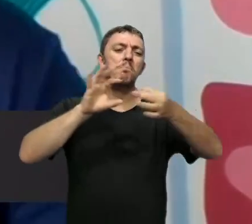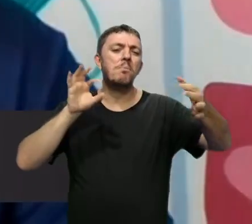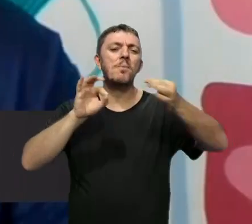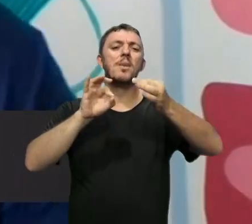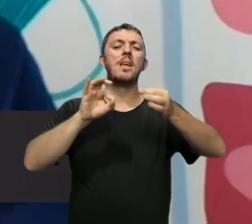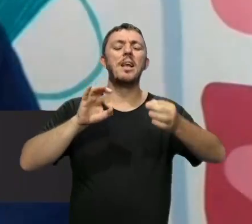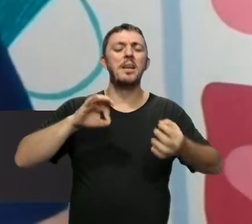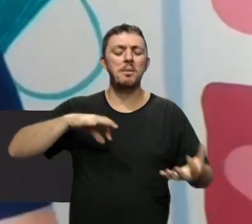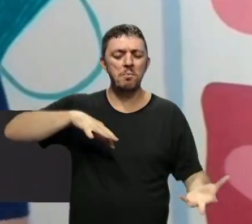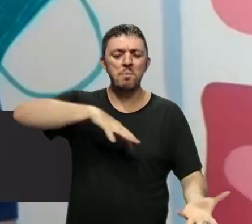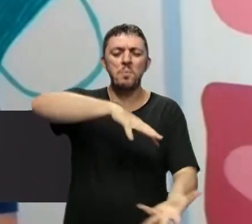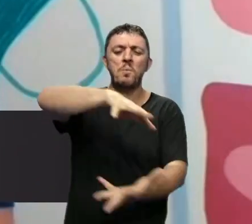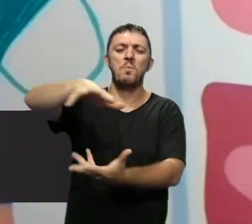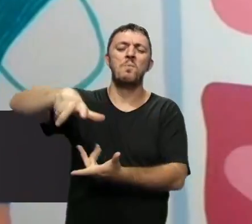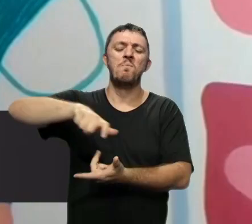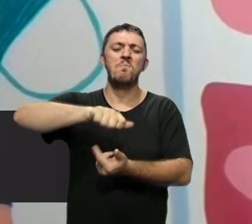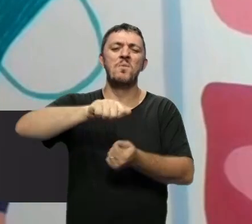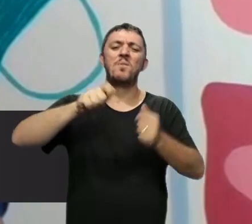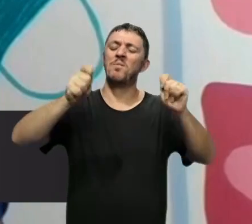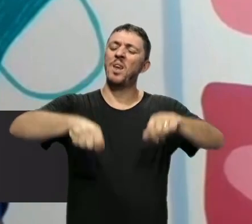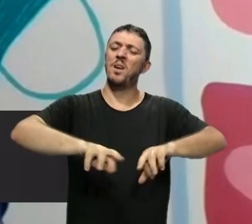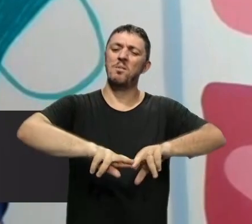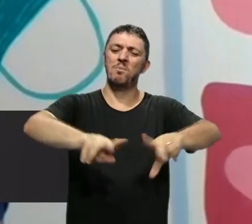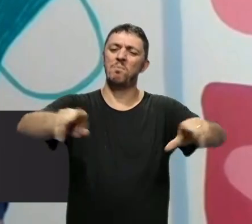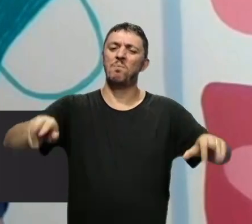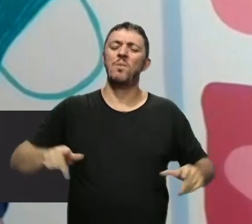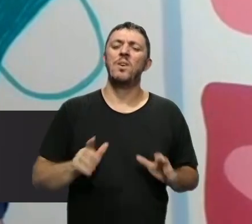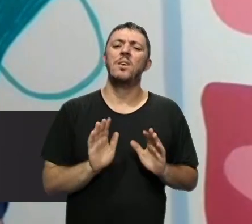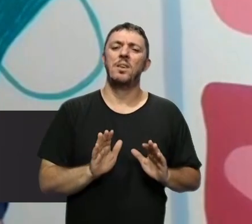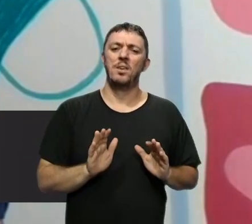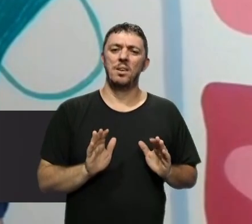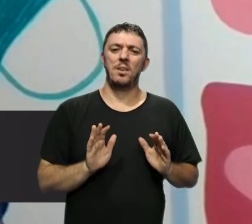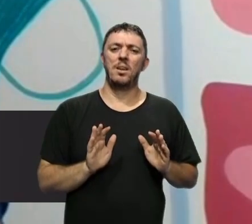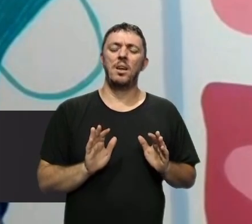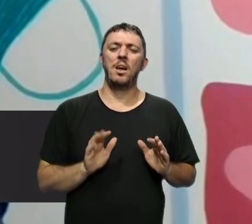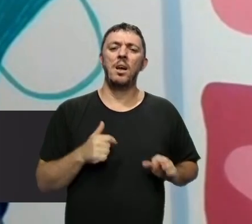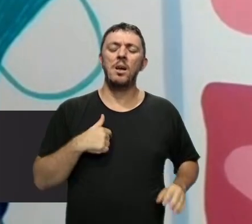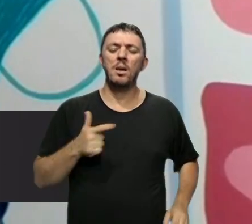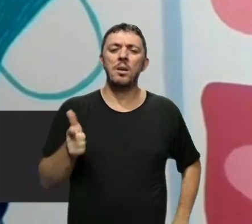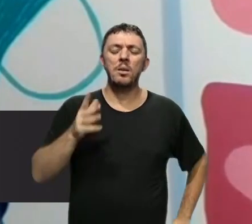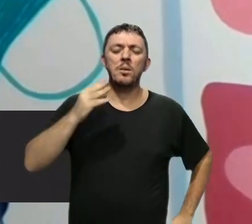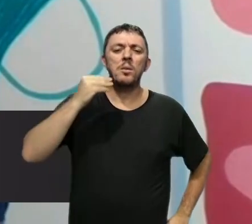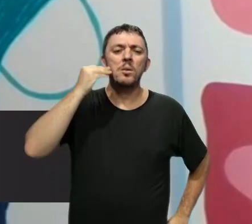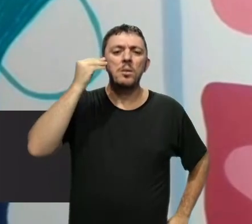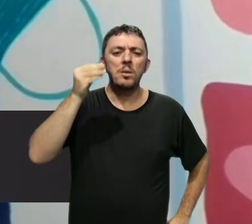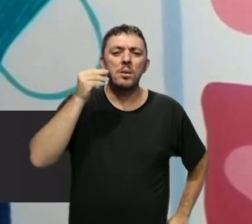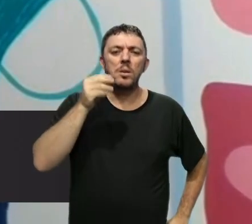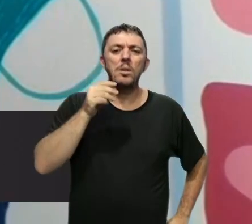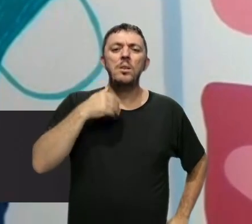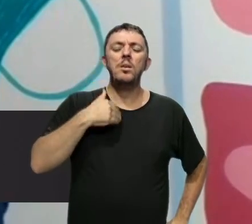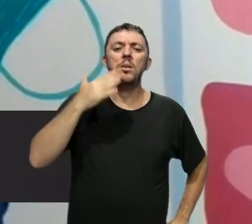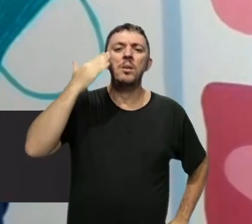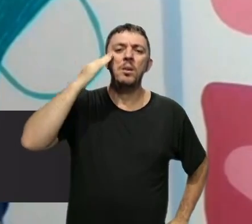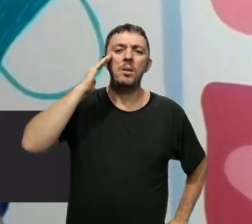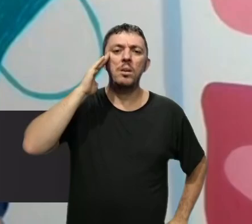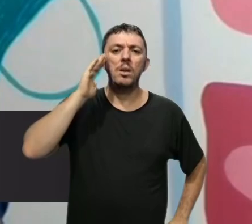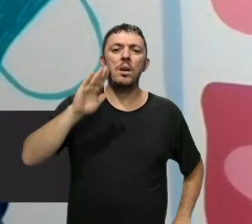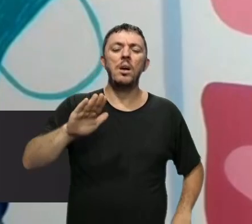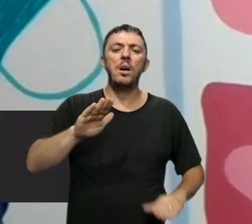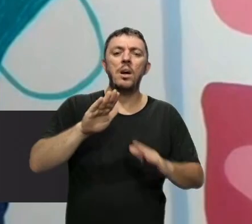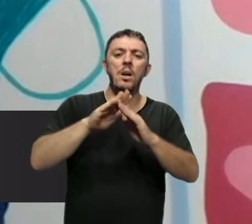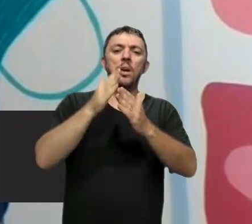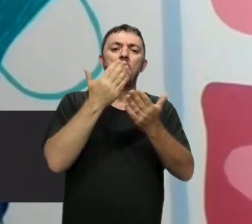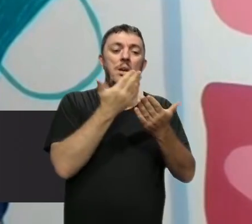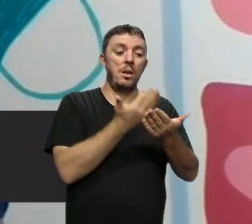que eu passei por essa experiência, eu entendo muito mais a escola como o lugar onde a gente